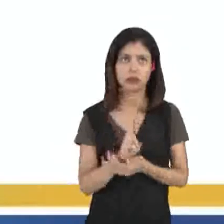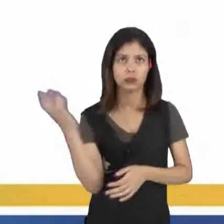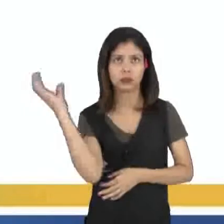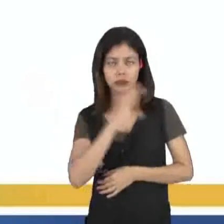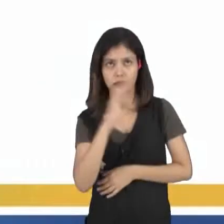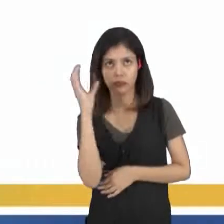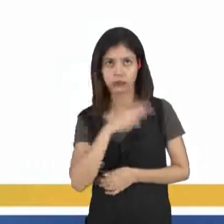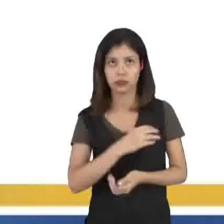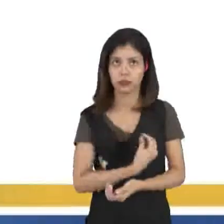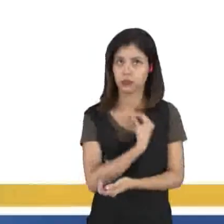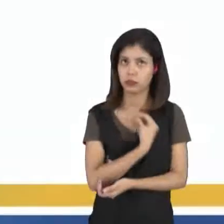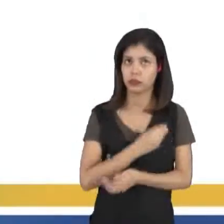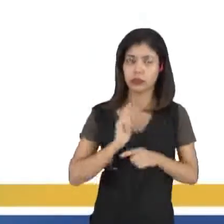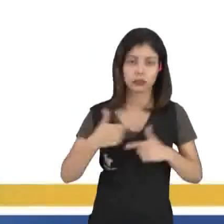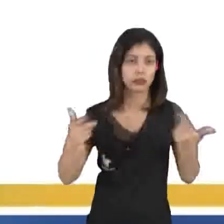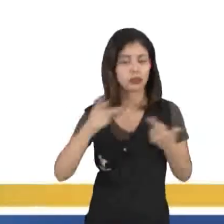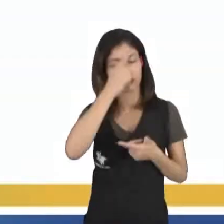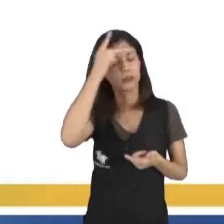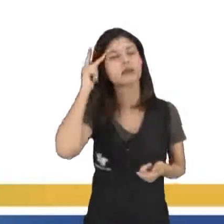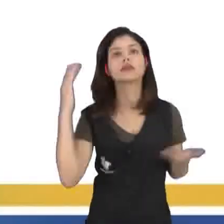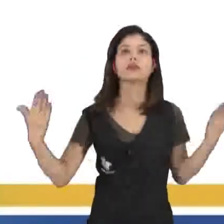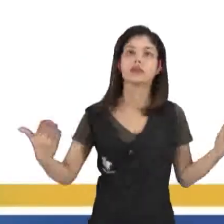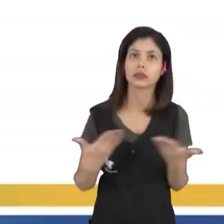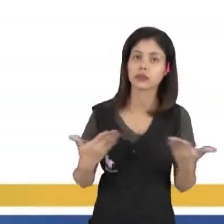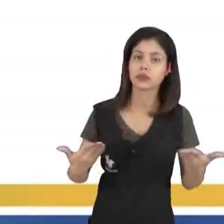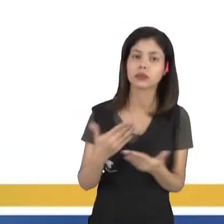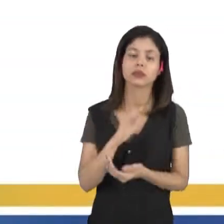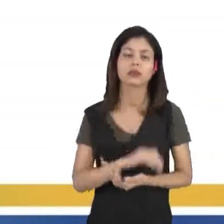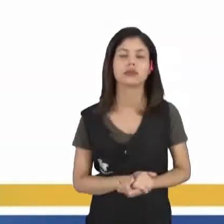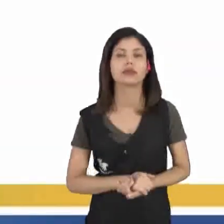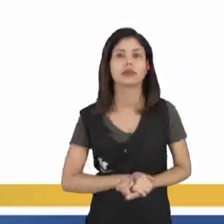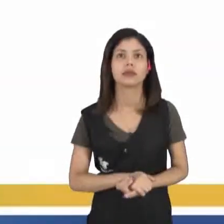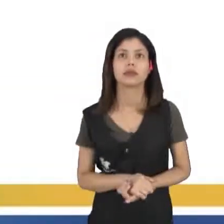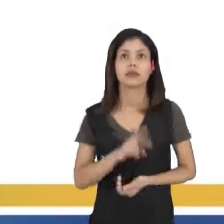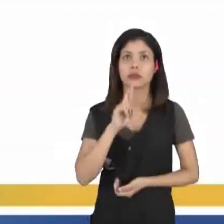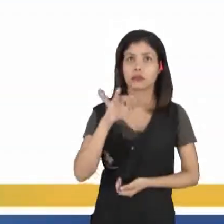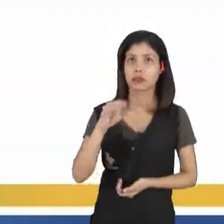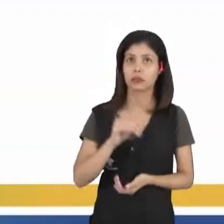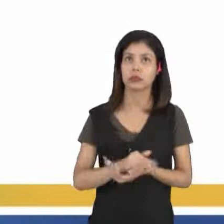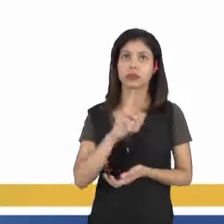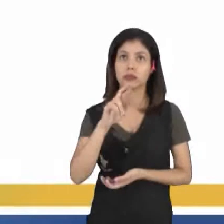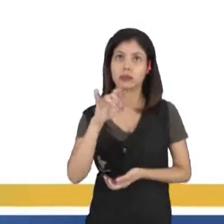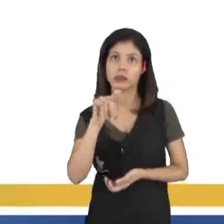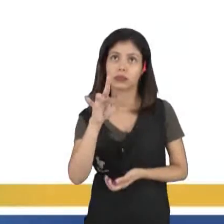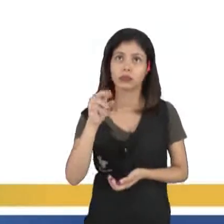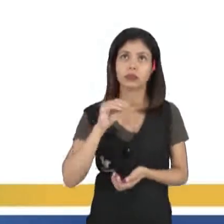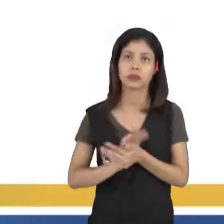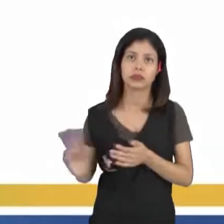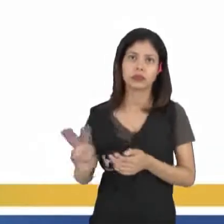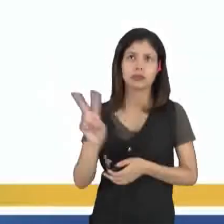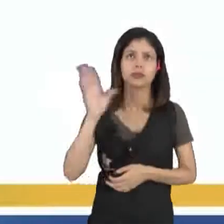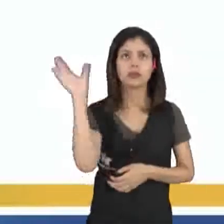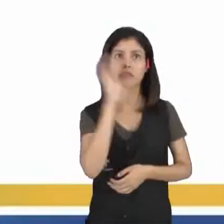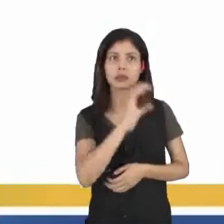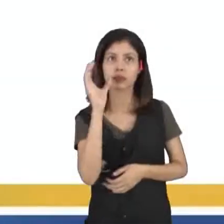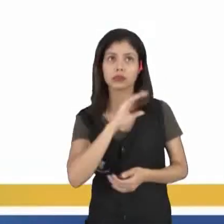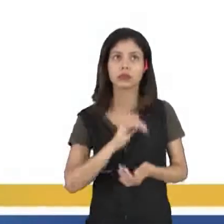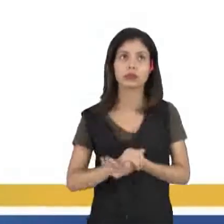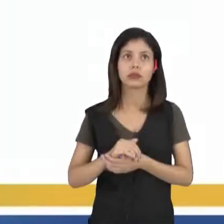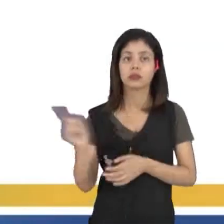vai contra o ritmo acelerado de vida da maioria das pessoas hoje. O ritmo fast food, que